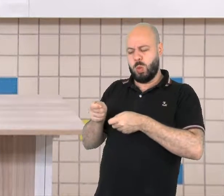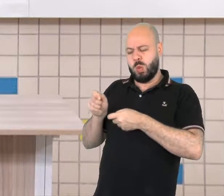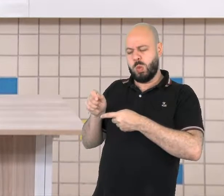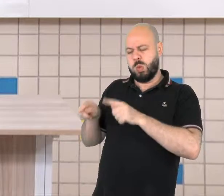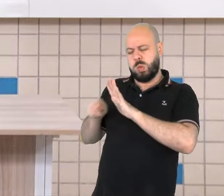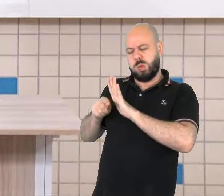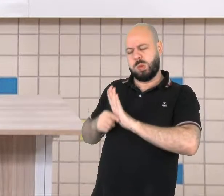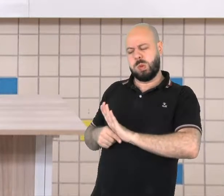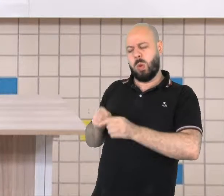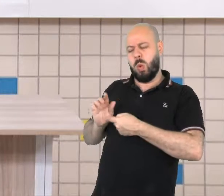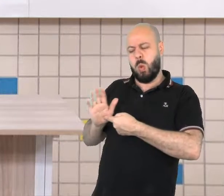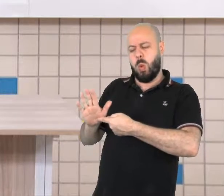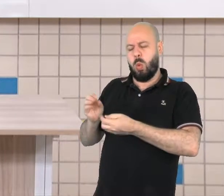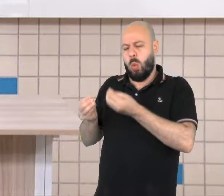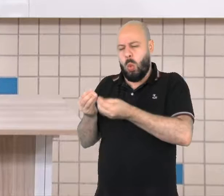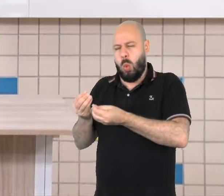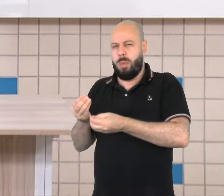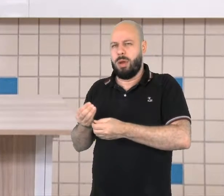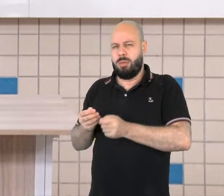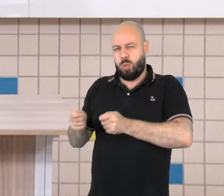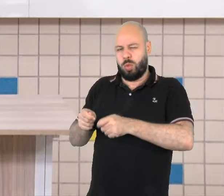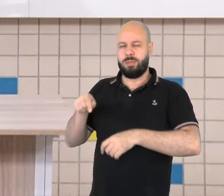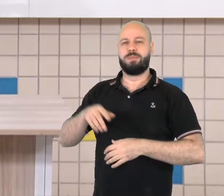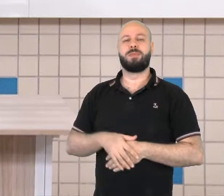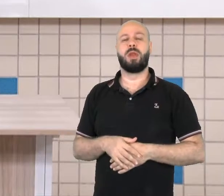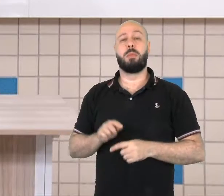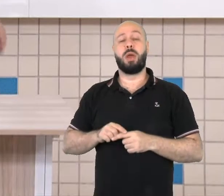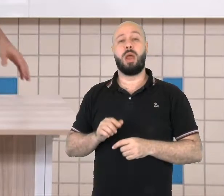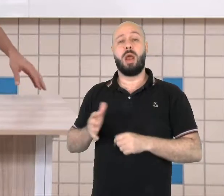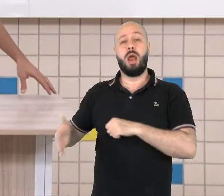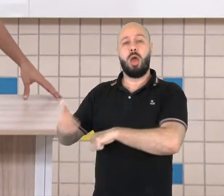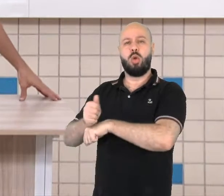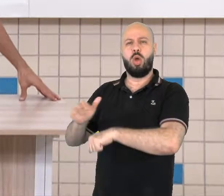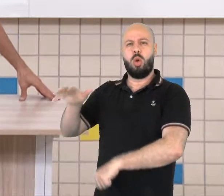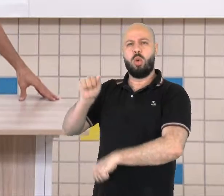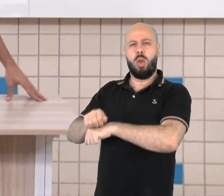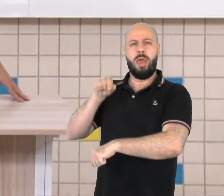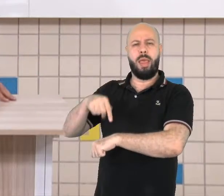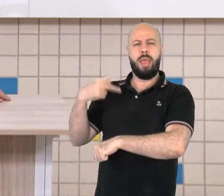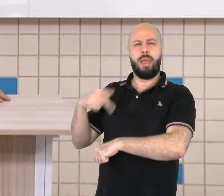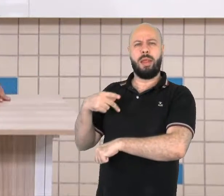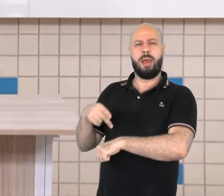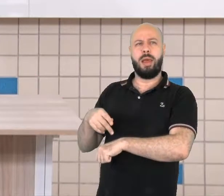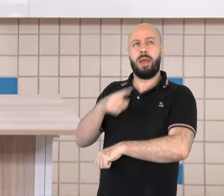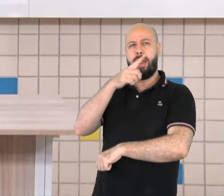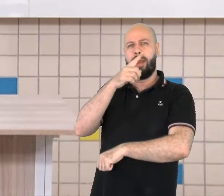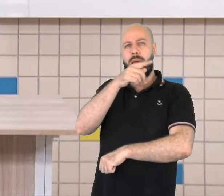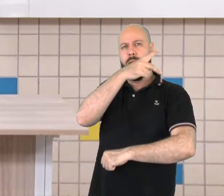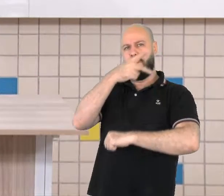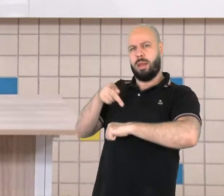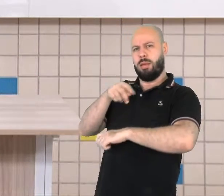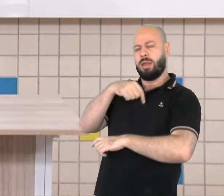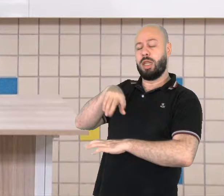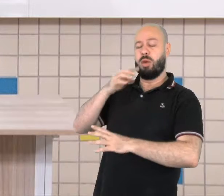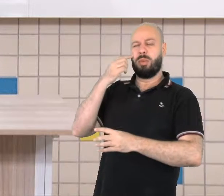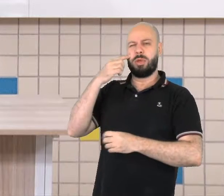controle do território. A colônia não é deles, então eles têm que controlar aquela colônia, aquele